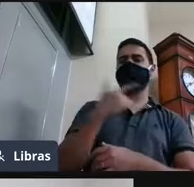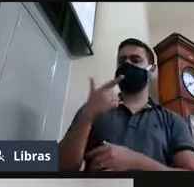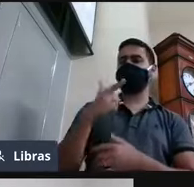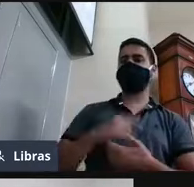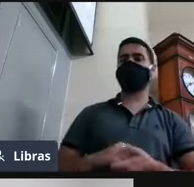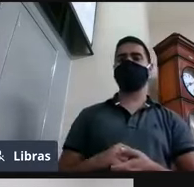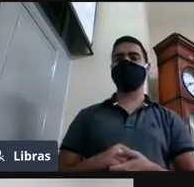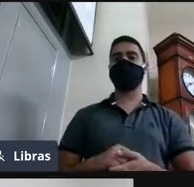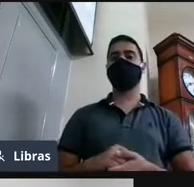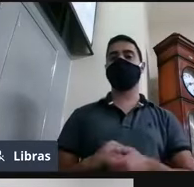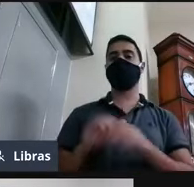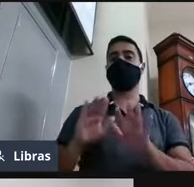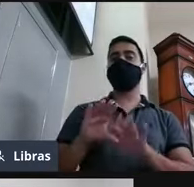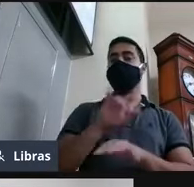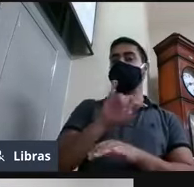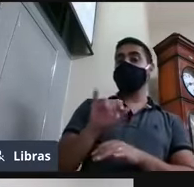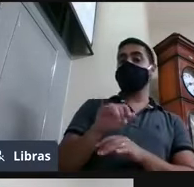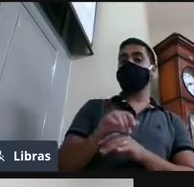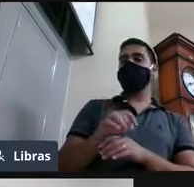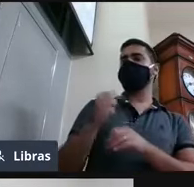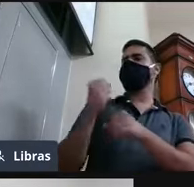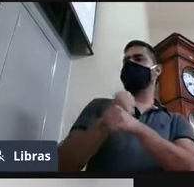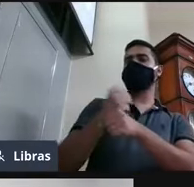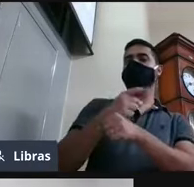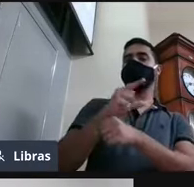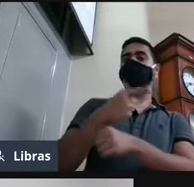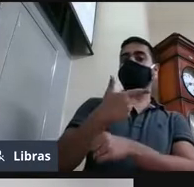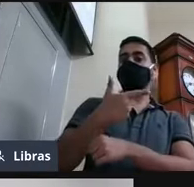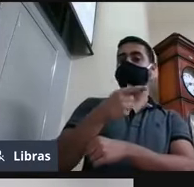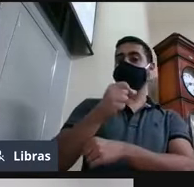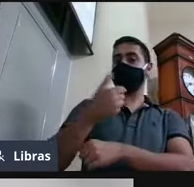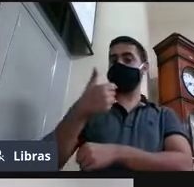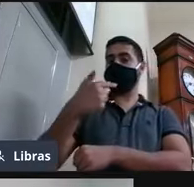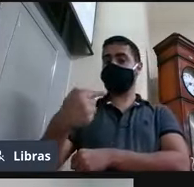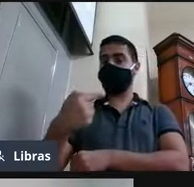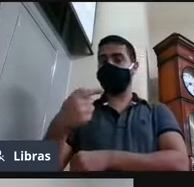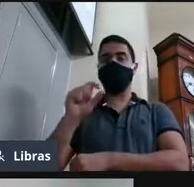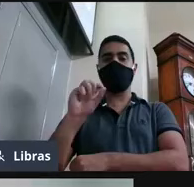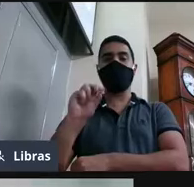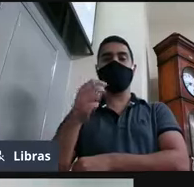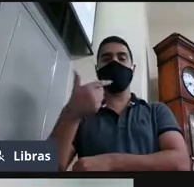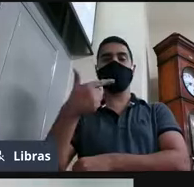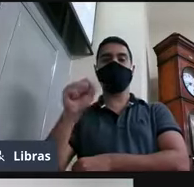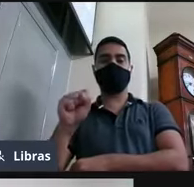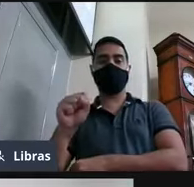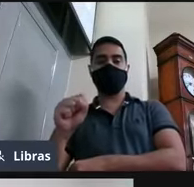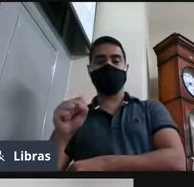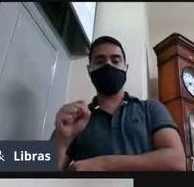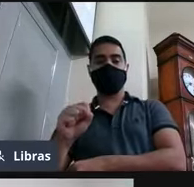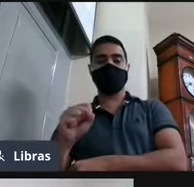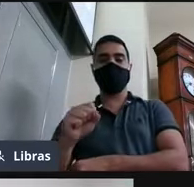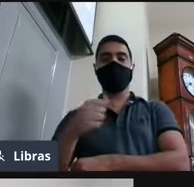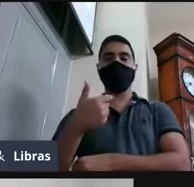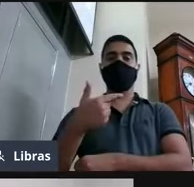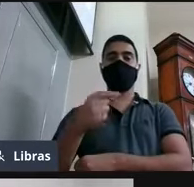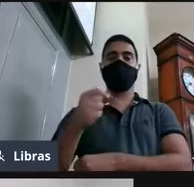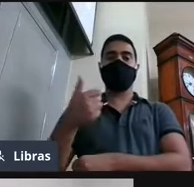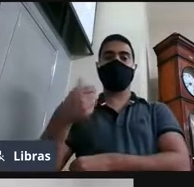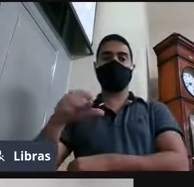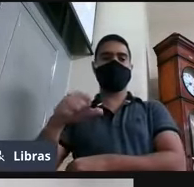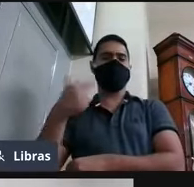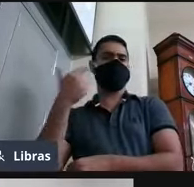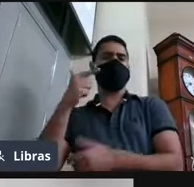combate. Porém, se fosse em 2017, se fosse em 2018, 2019, não ia ter nenhuma